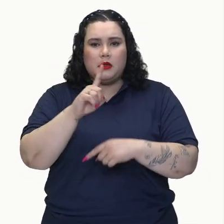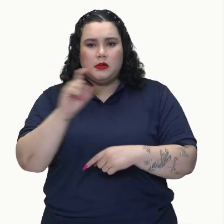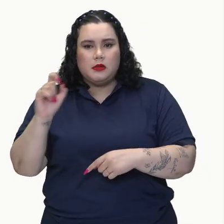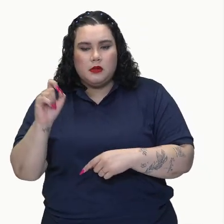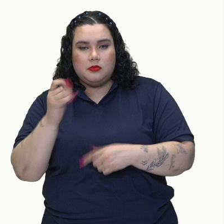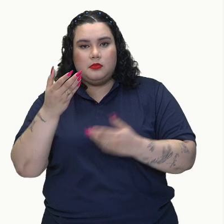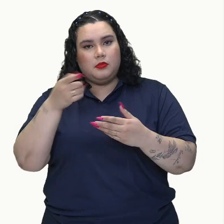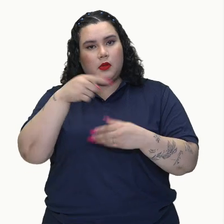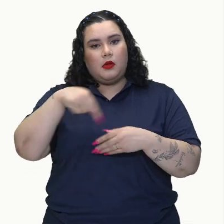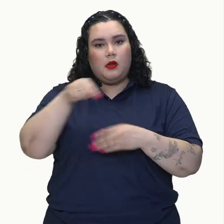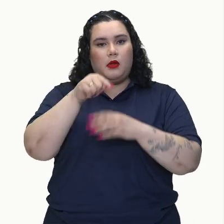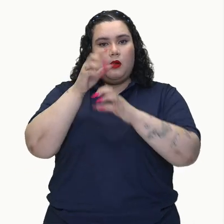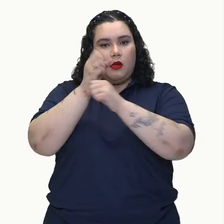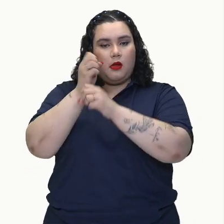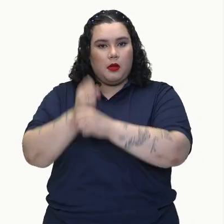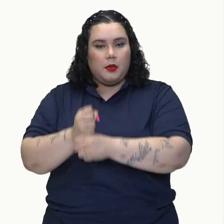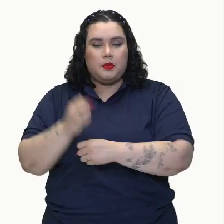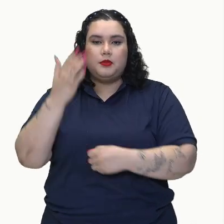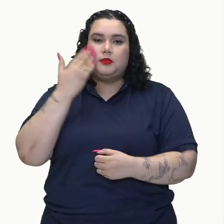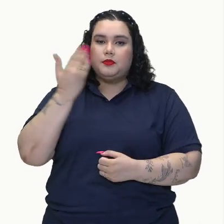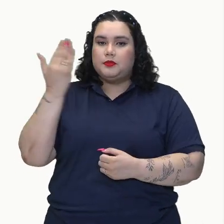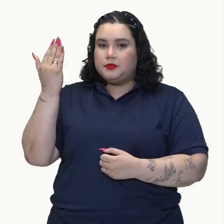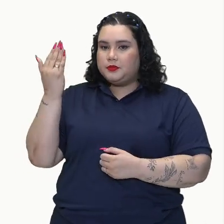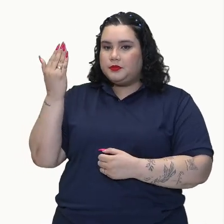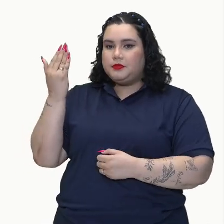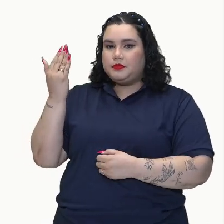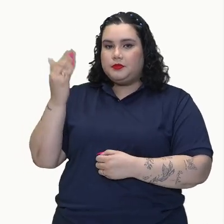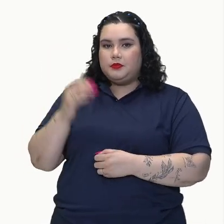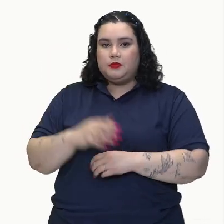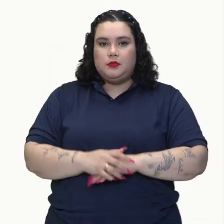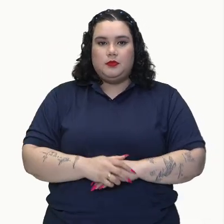cantinho, pego aqui o meu cantinho e faço a conta. Ó.